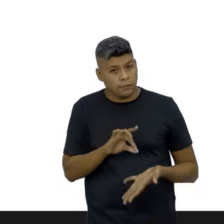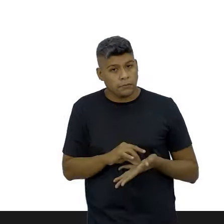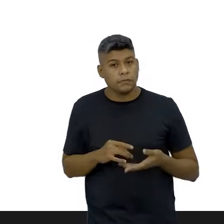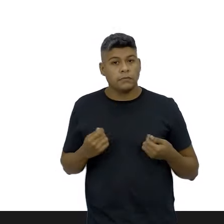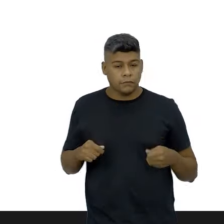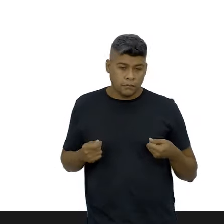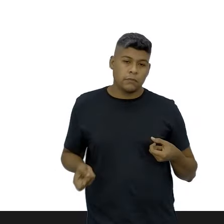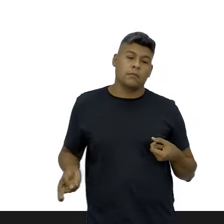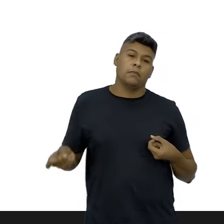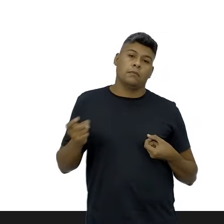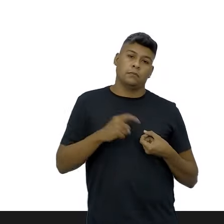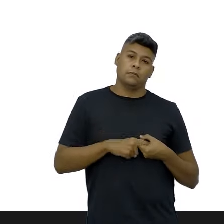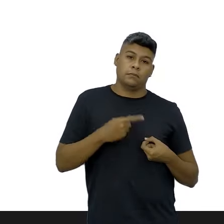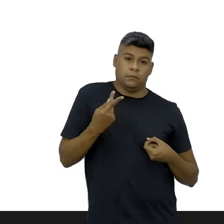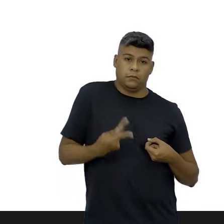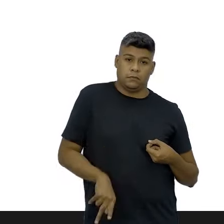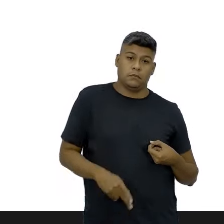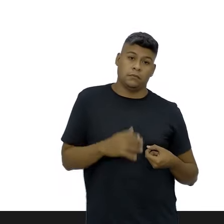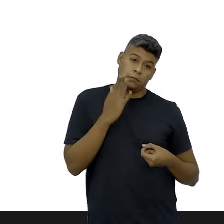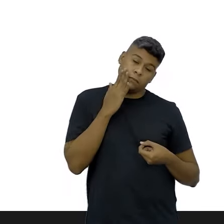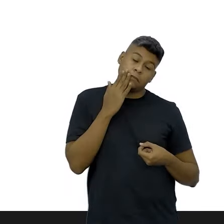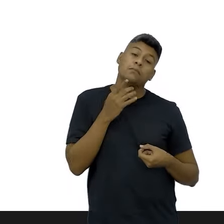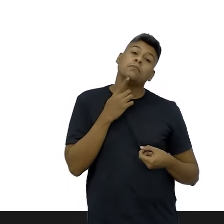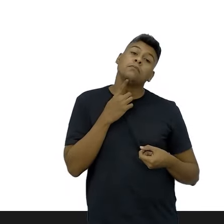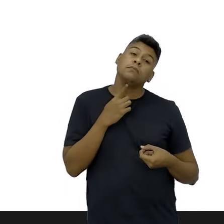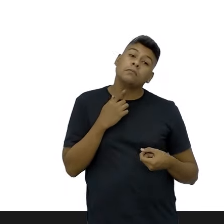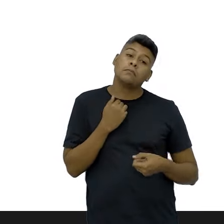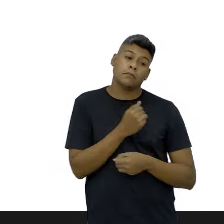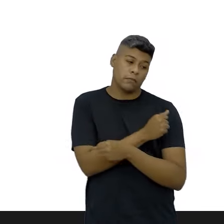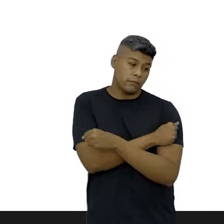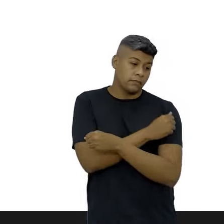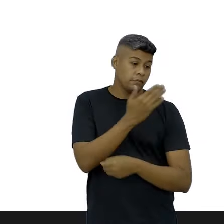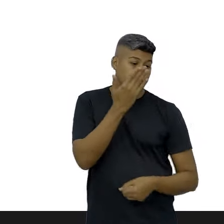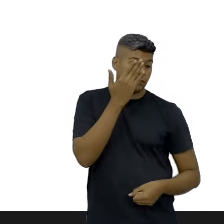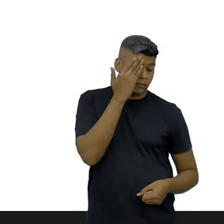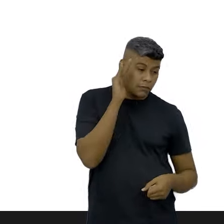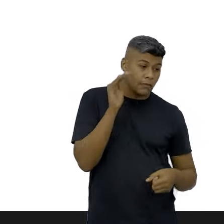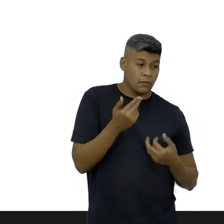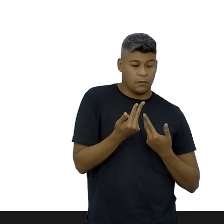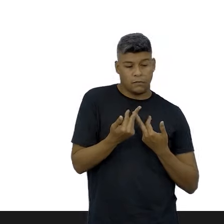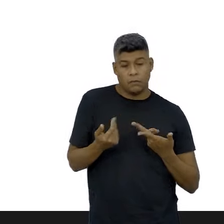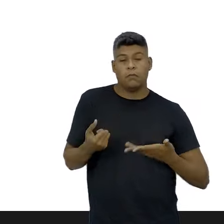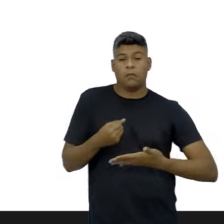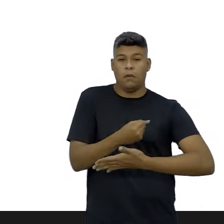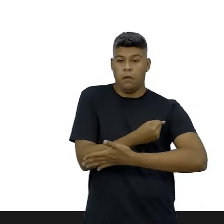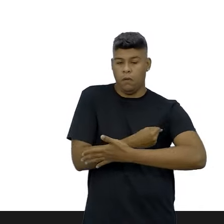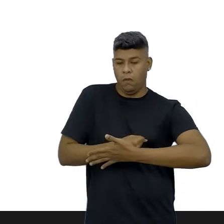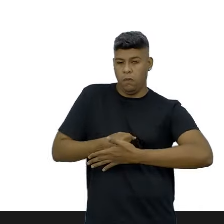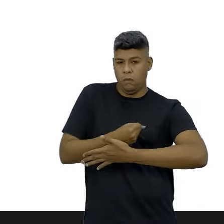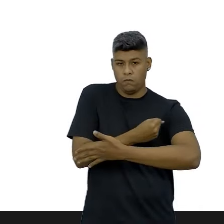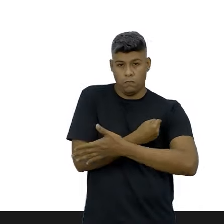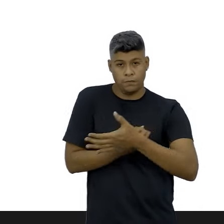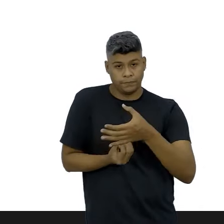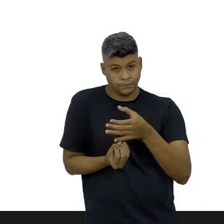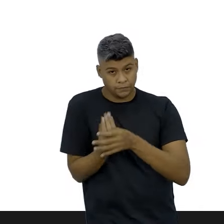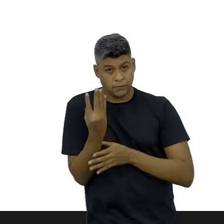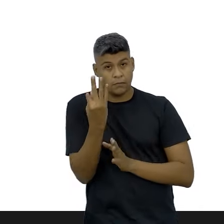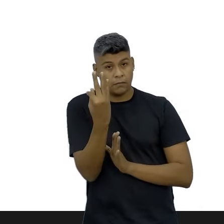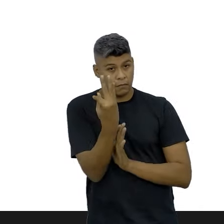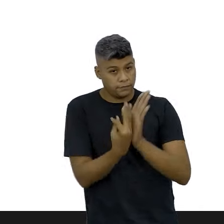precisa ser retomada aqui, uma vez que se pretende que os estudantes compreendam as receitas culinárias, eles produzam um